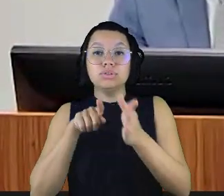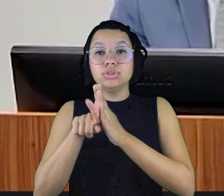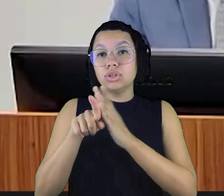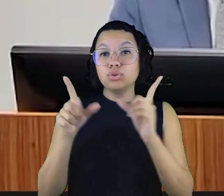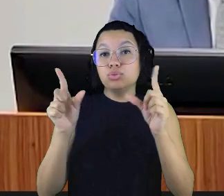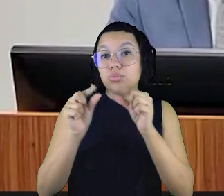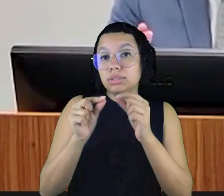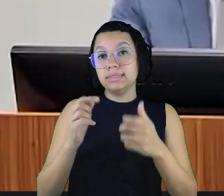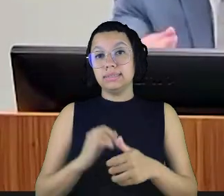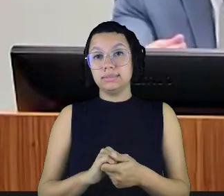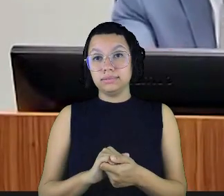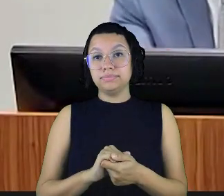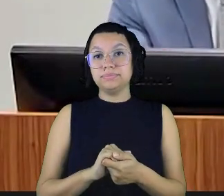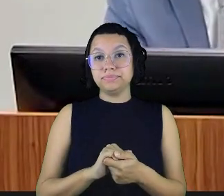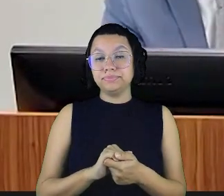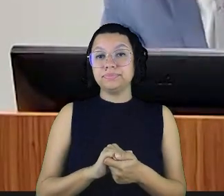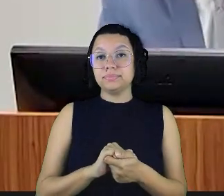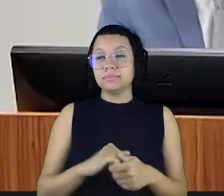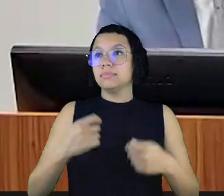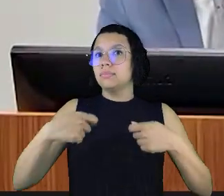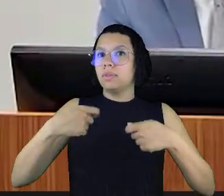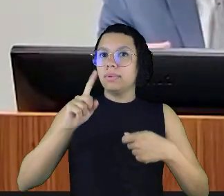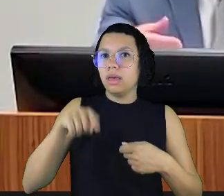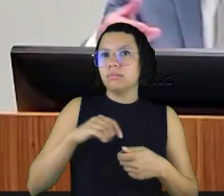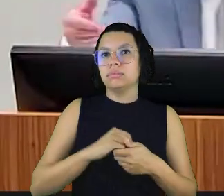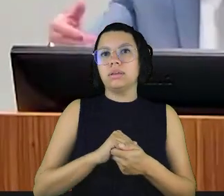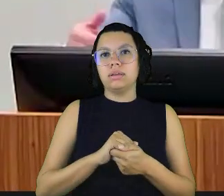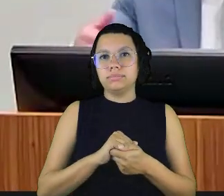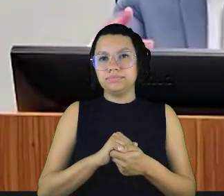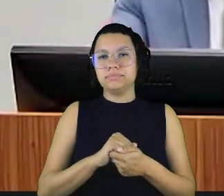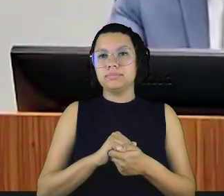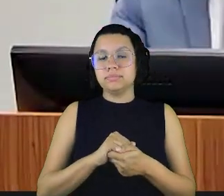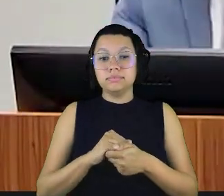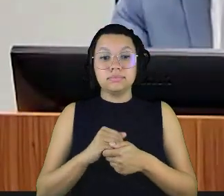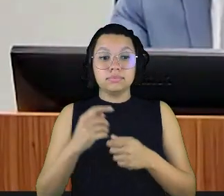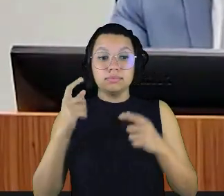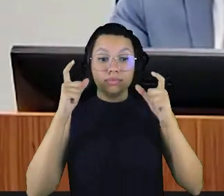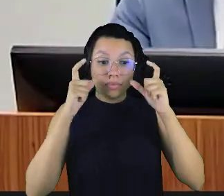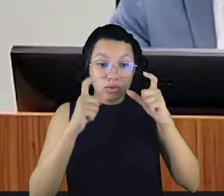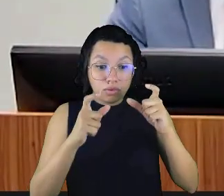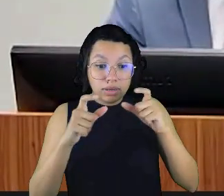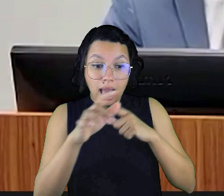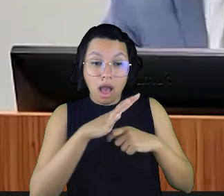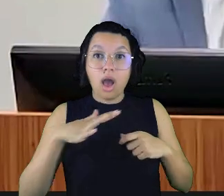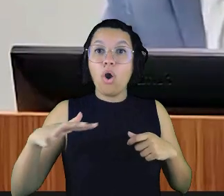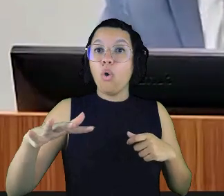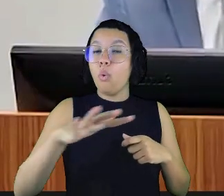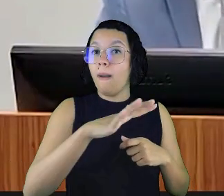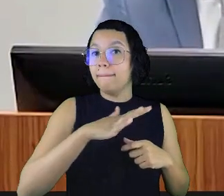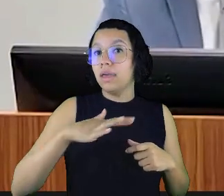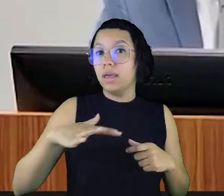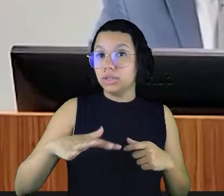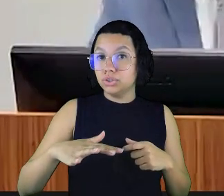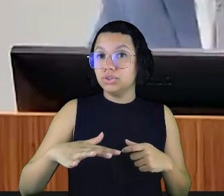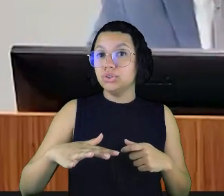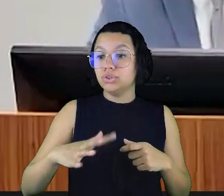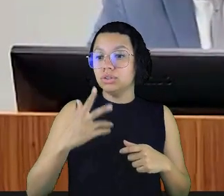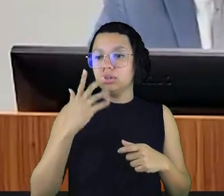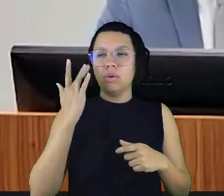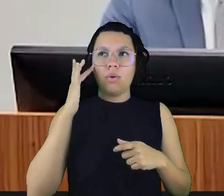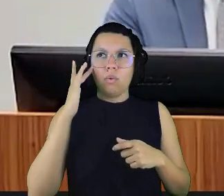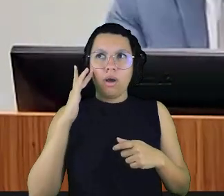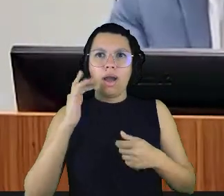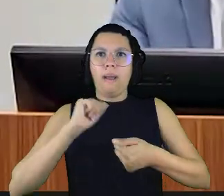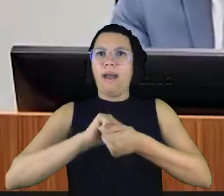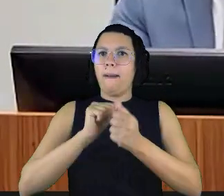miúdas que precisam ser lidadas num ambiente que eu acho, sem dúvida nenhuma, o mais apropriado.